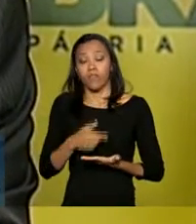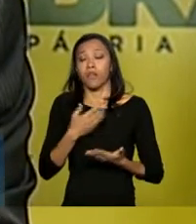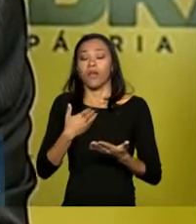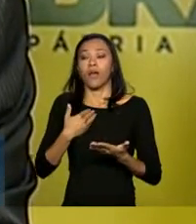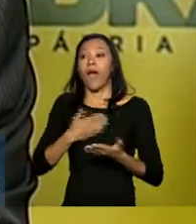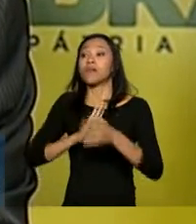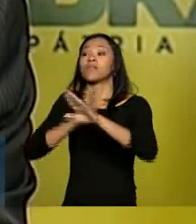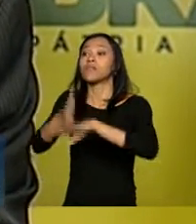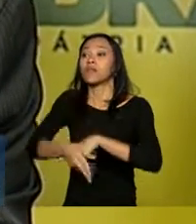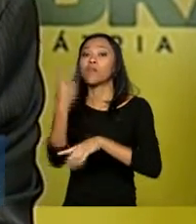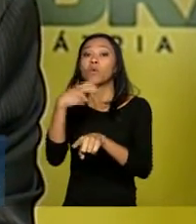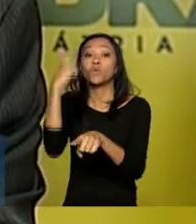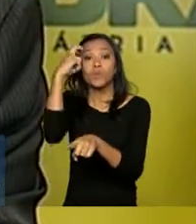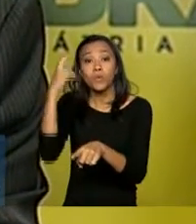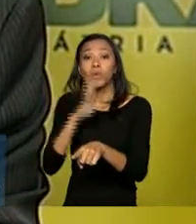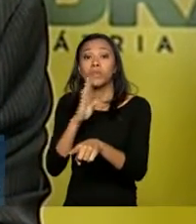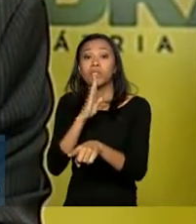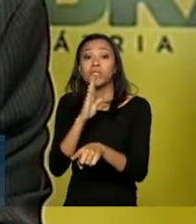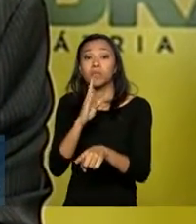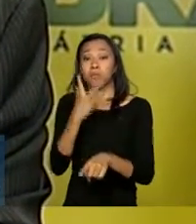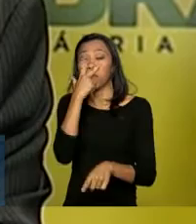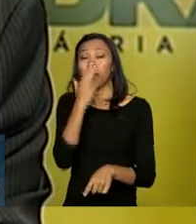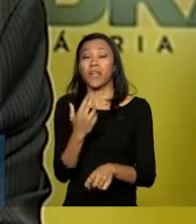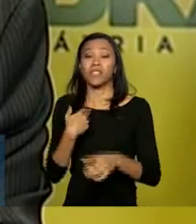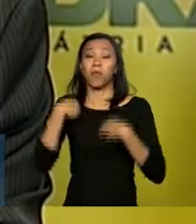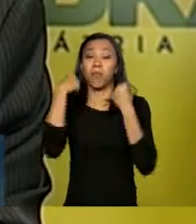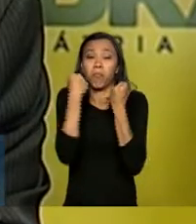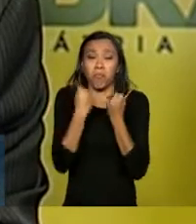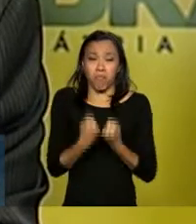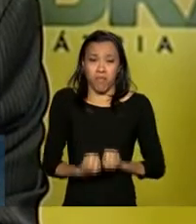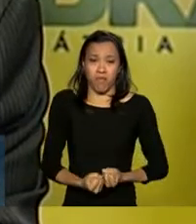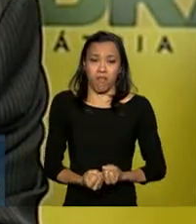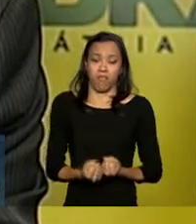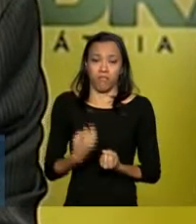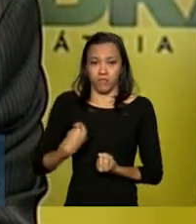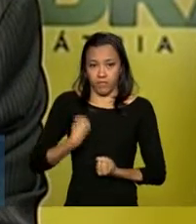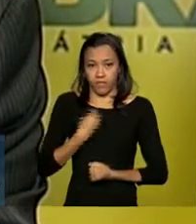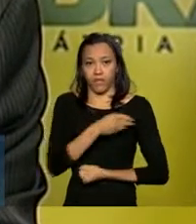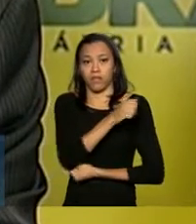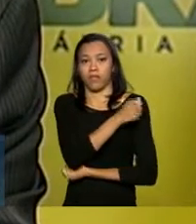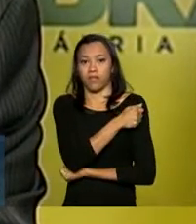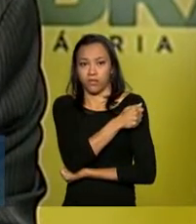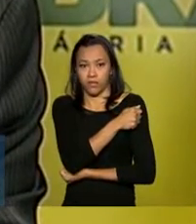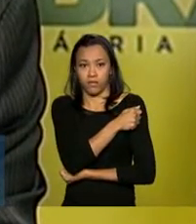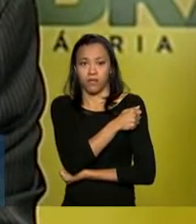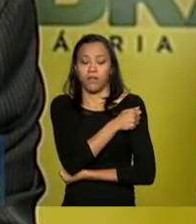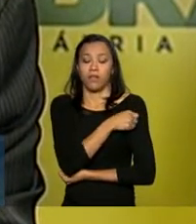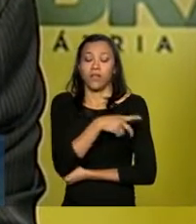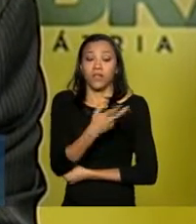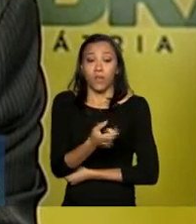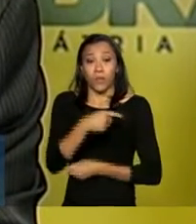etc., carrega isso como um fardo ao longo da escola. Com esses três indicadores, nós